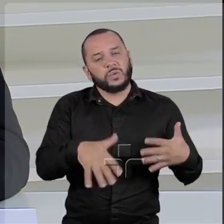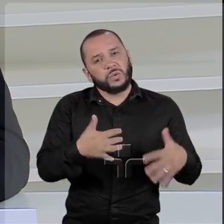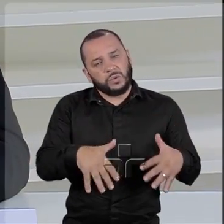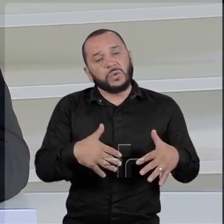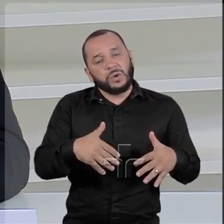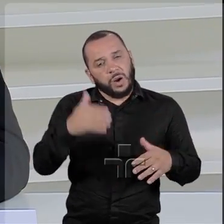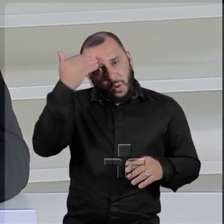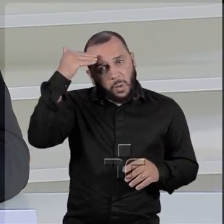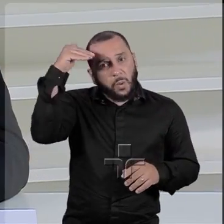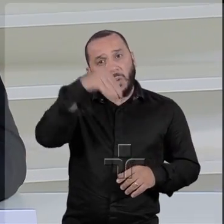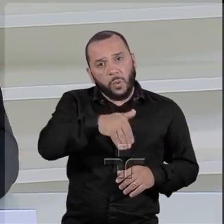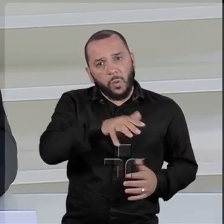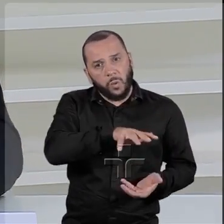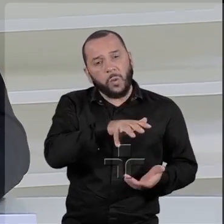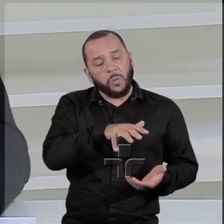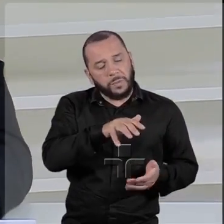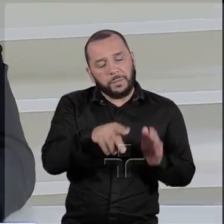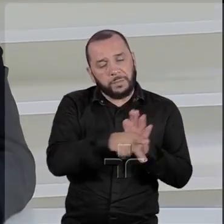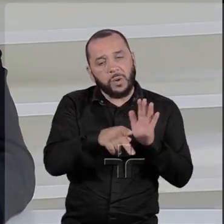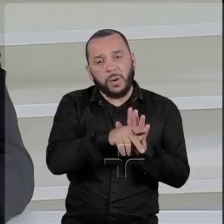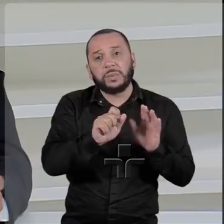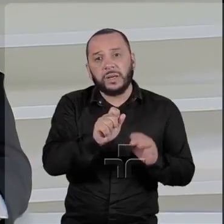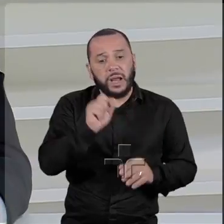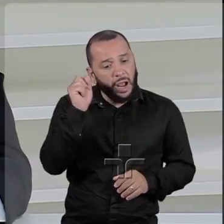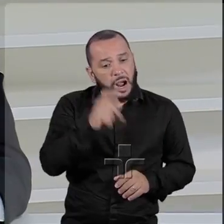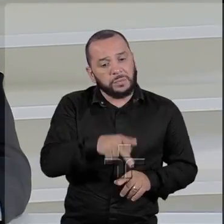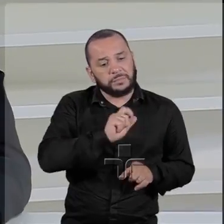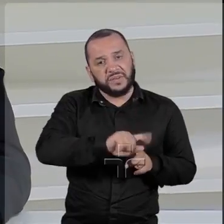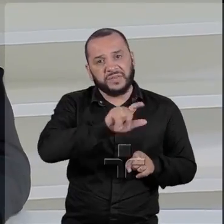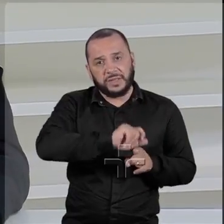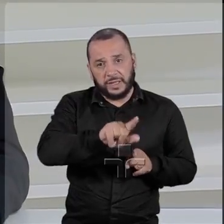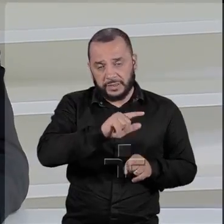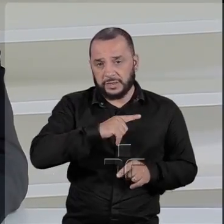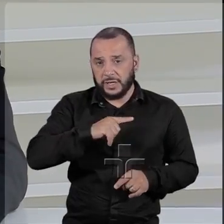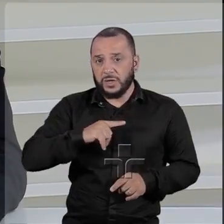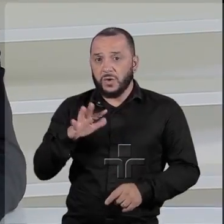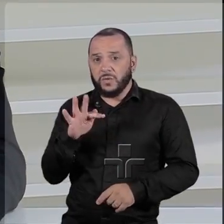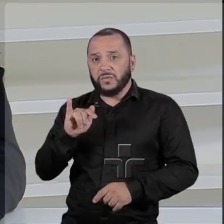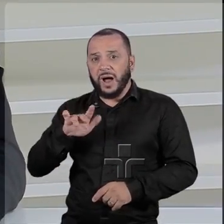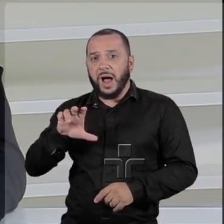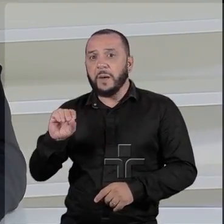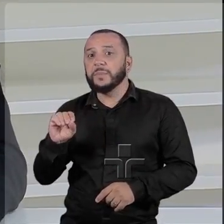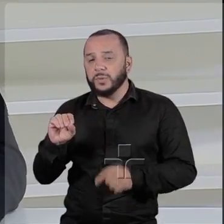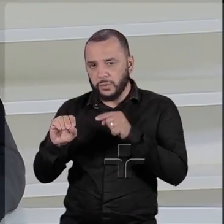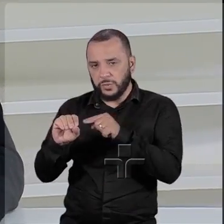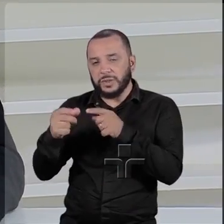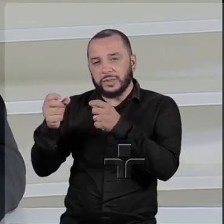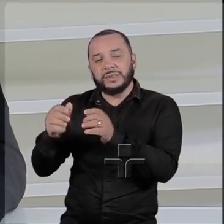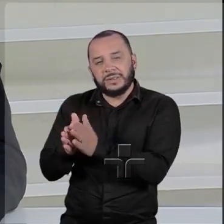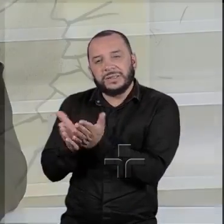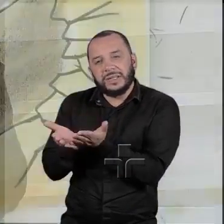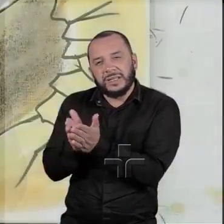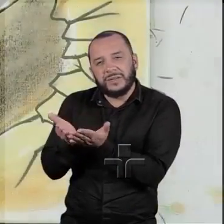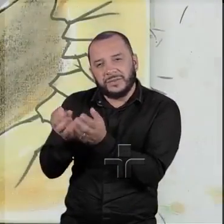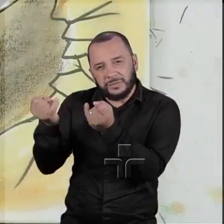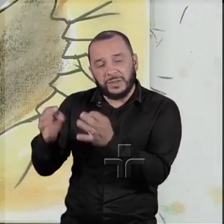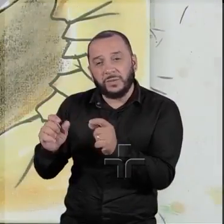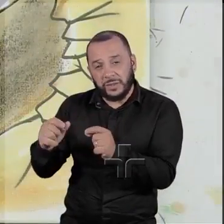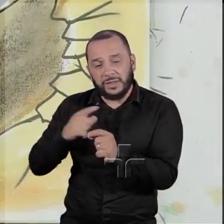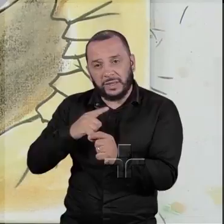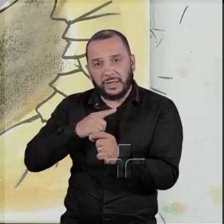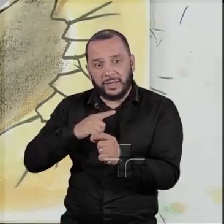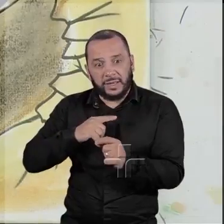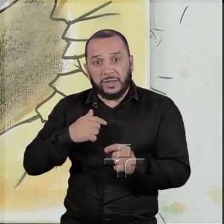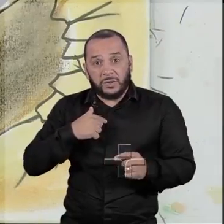isso é uma foto. O Fábio Giambiase tem uma expressão, até um capítulo no livro, que é a foto e o filme. A foto é